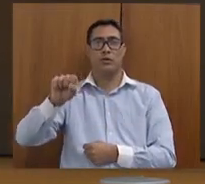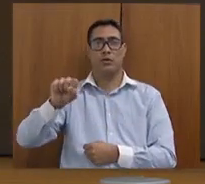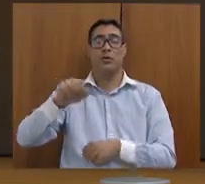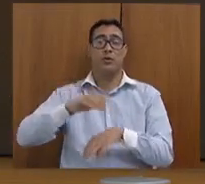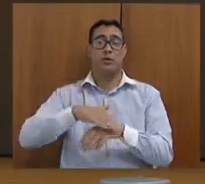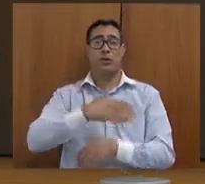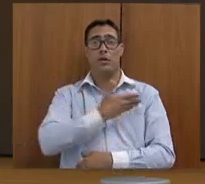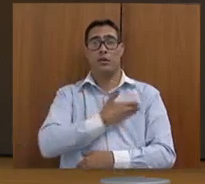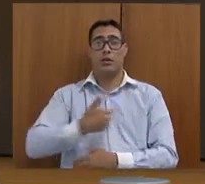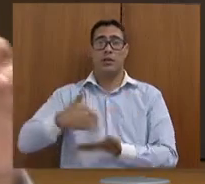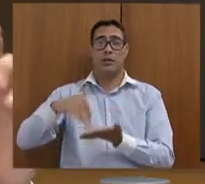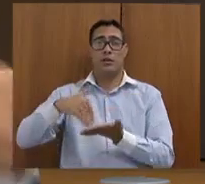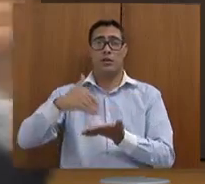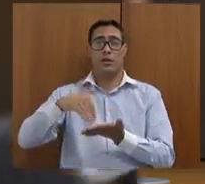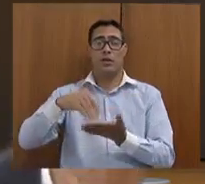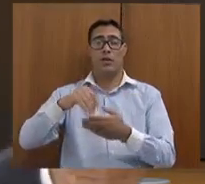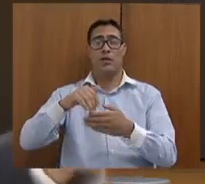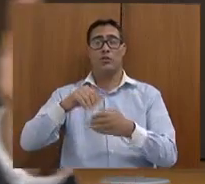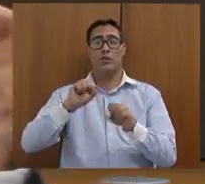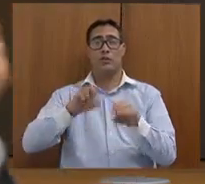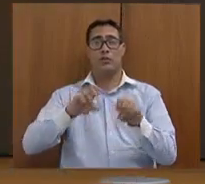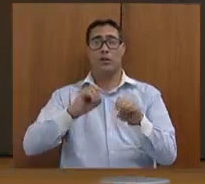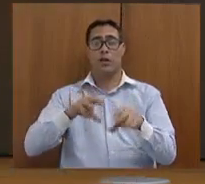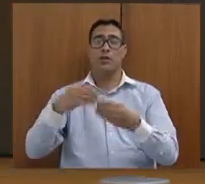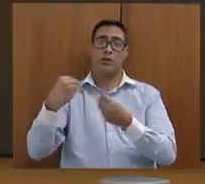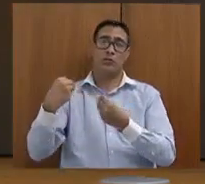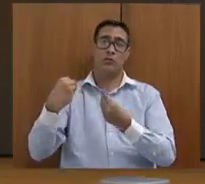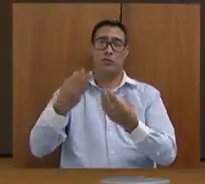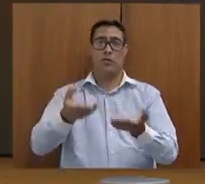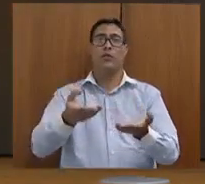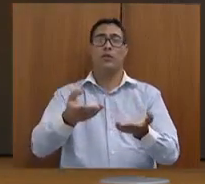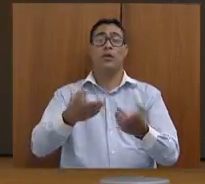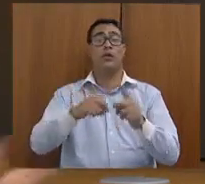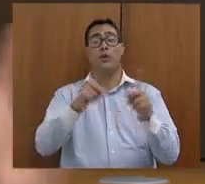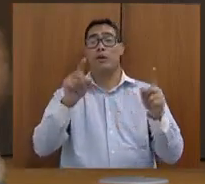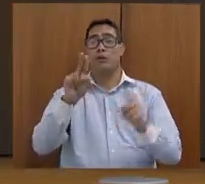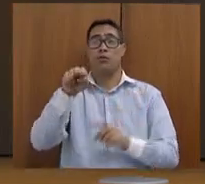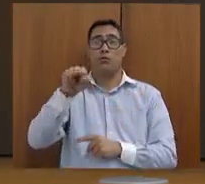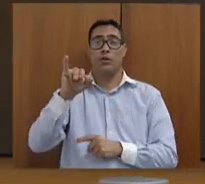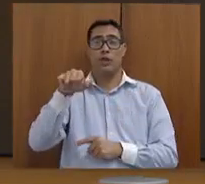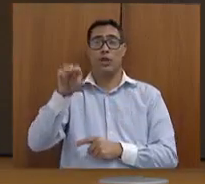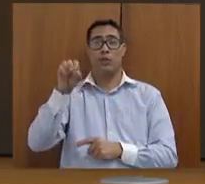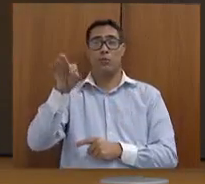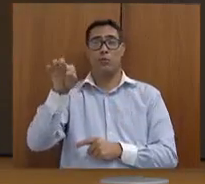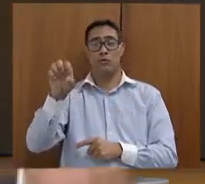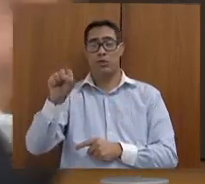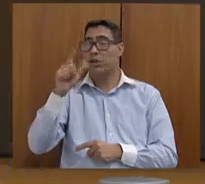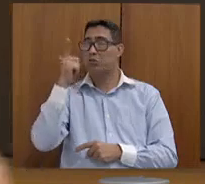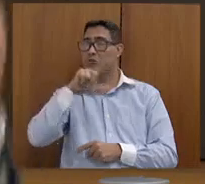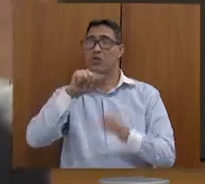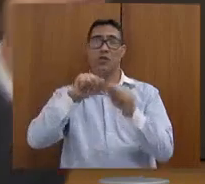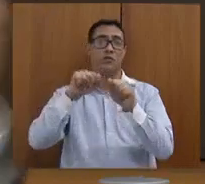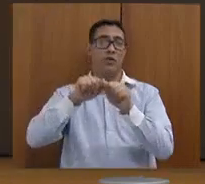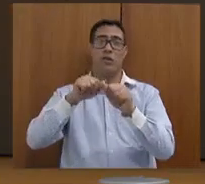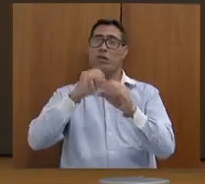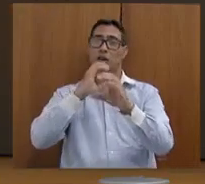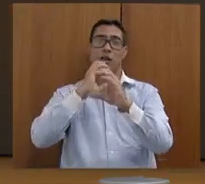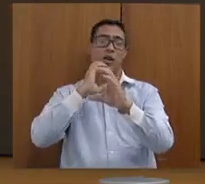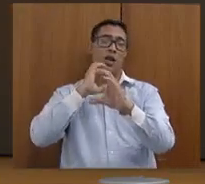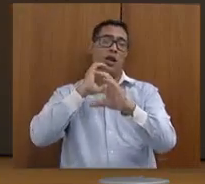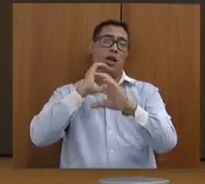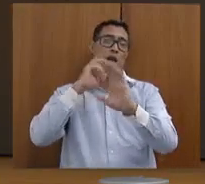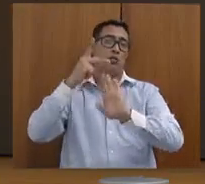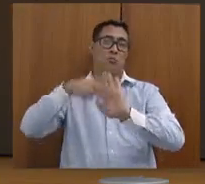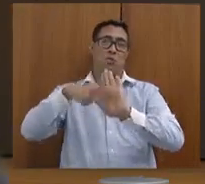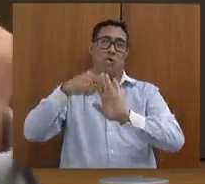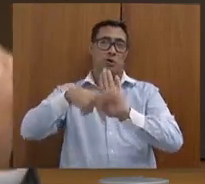recurso a unimontes não deu conta de fazer o projeto aí passamos por Dr o Dr gastaria dois anos para